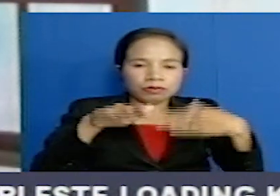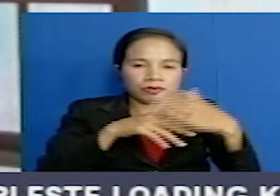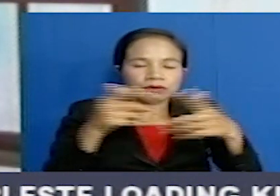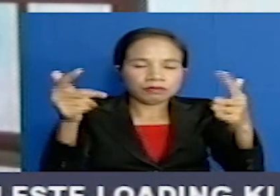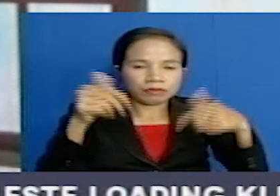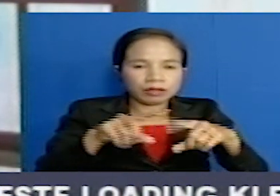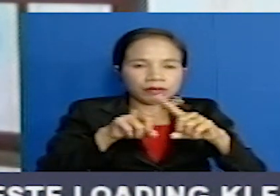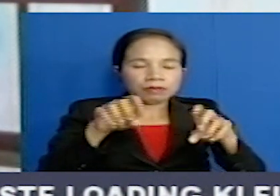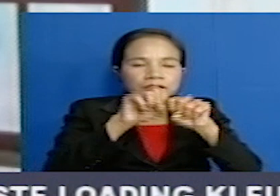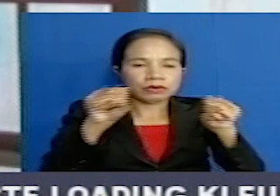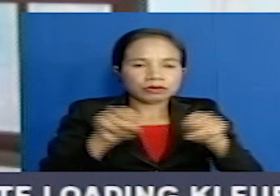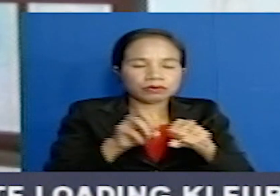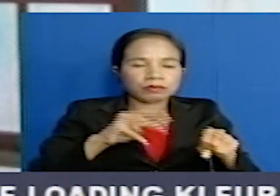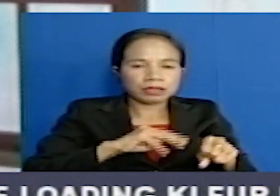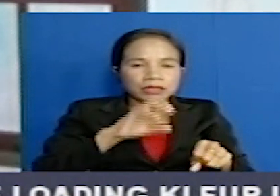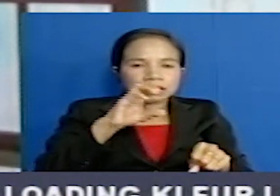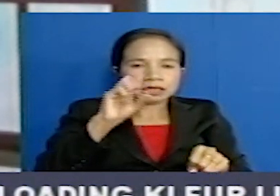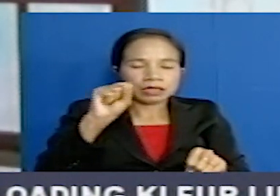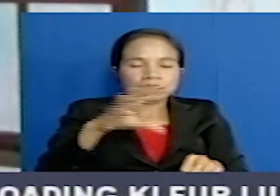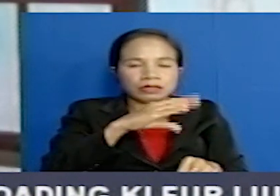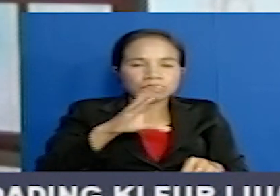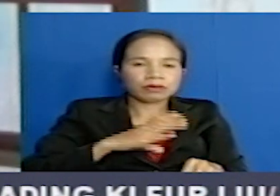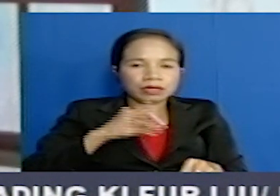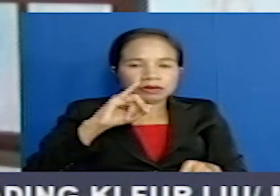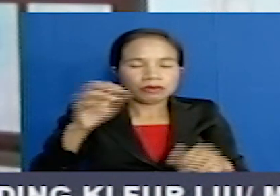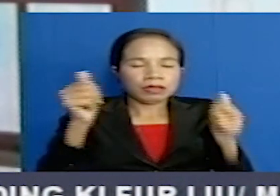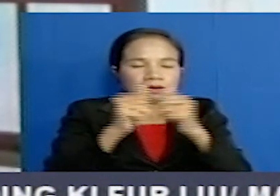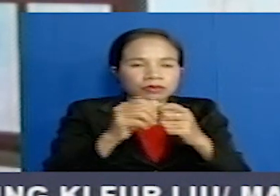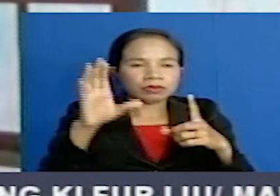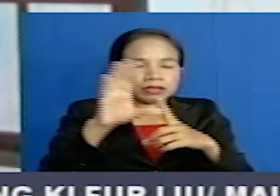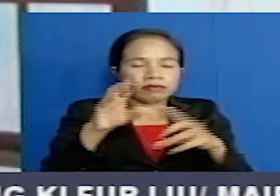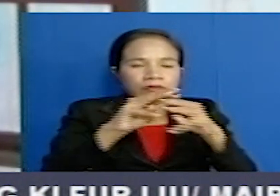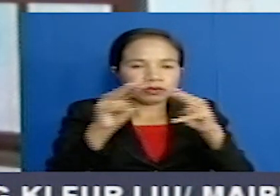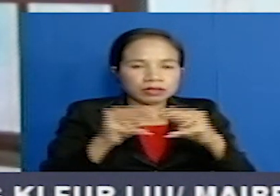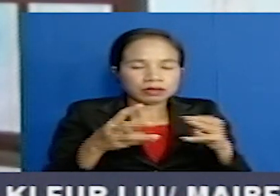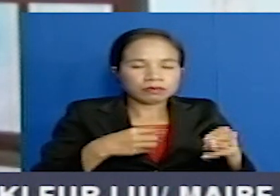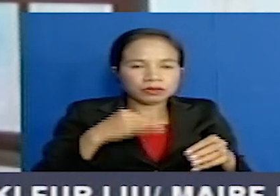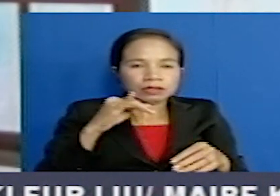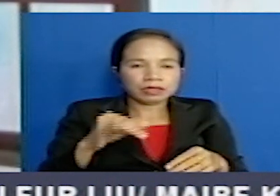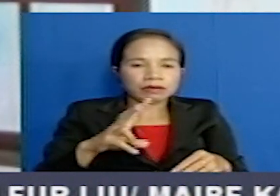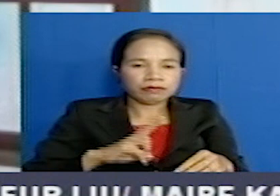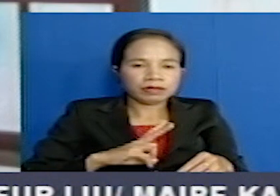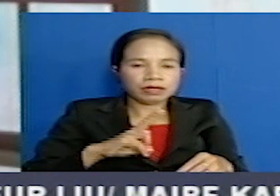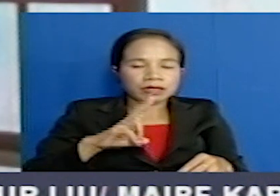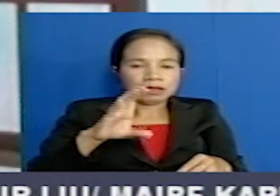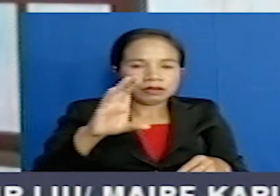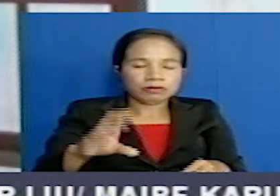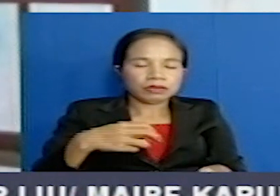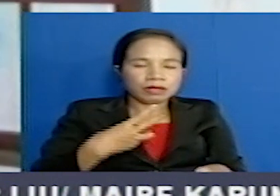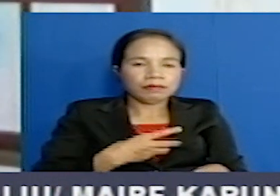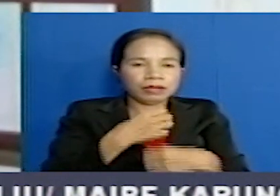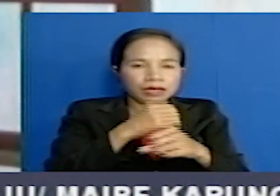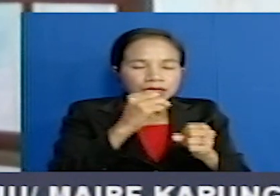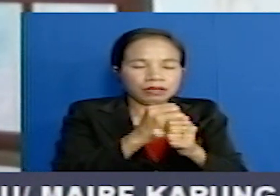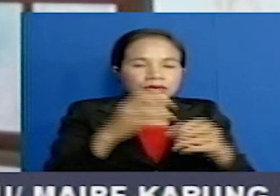ante entre suku mascarinas kai kole como to ko comandante Município de Ilha, Esquadra Veracruz, a mim, ao diálogo de